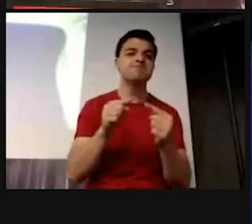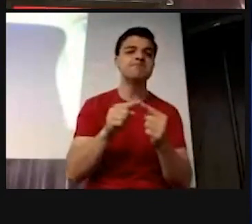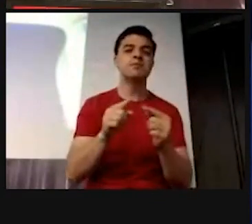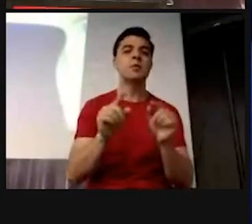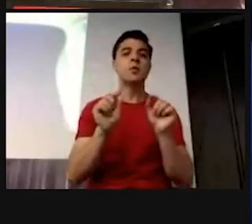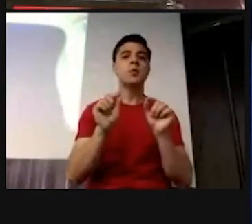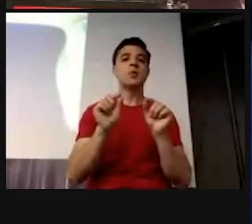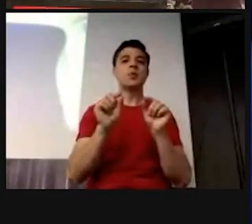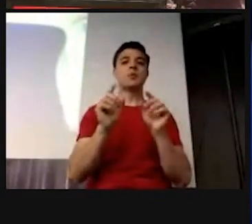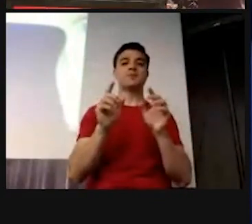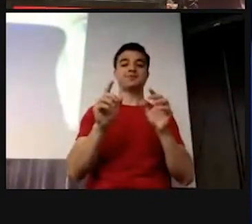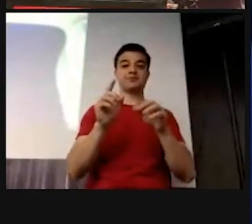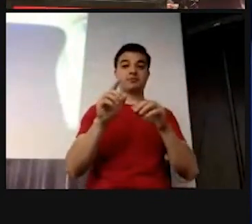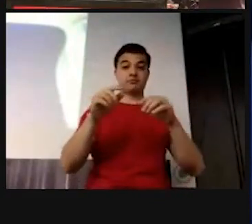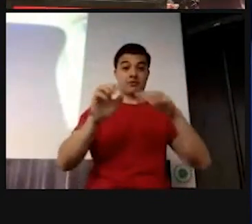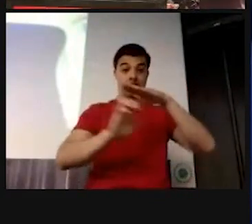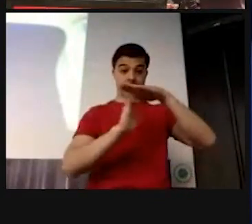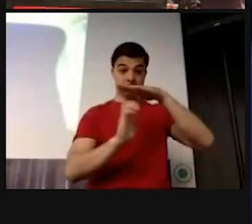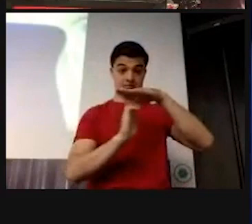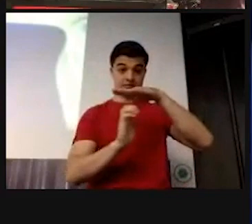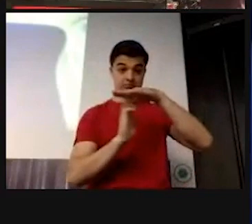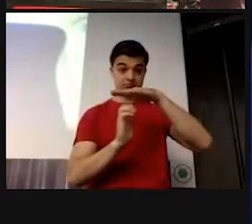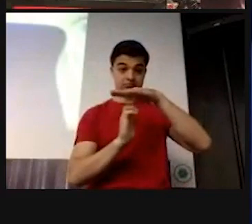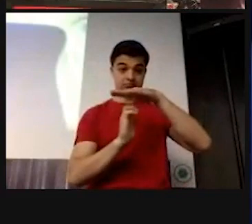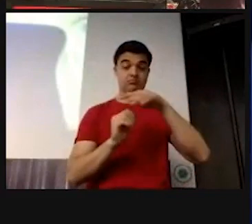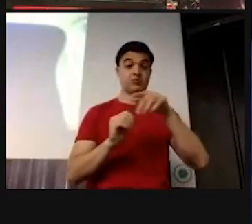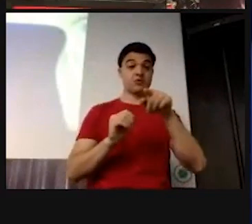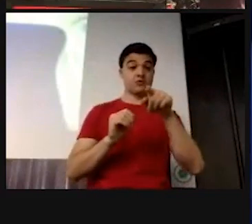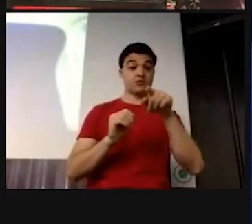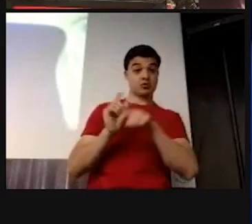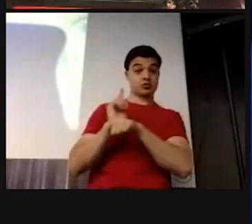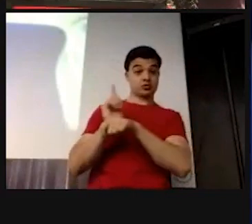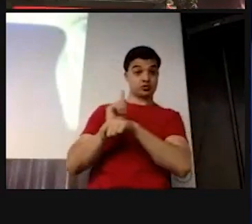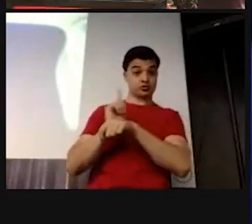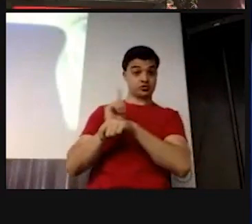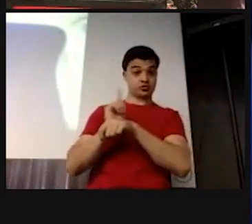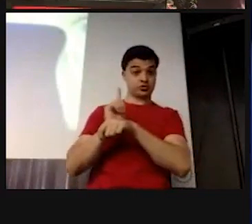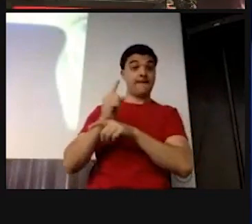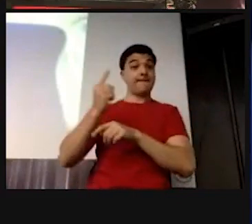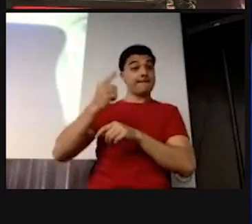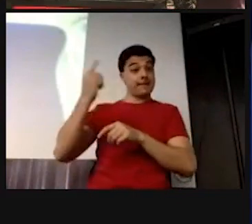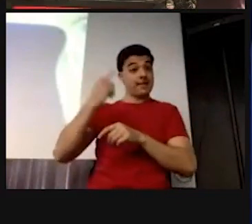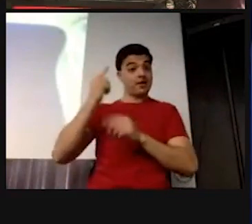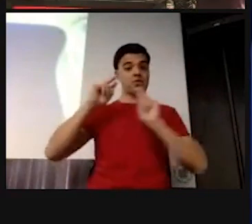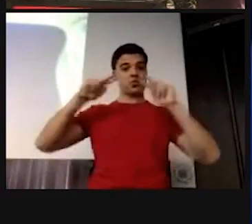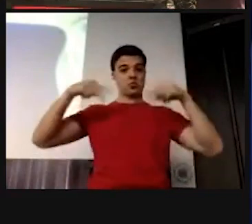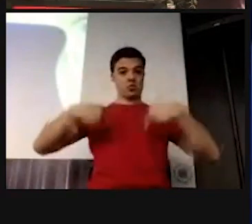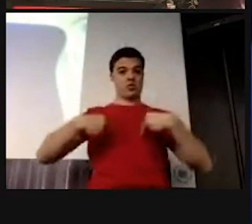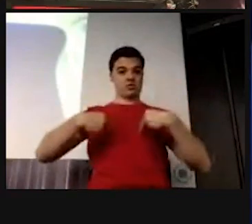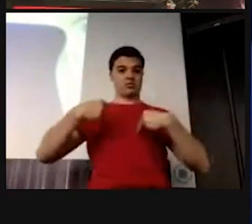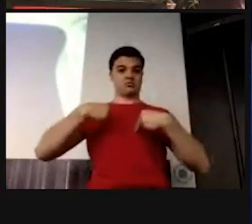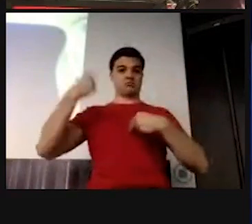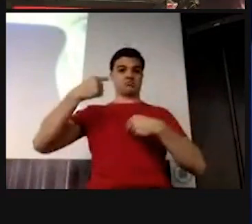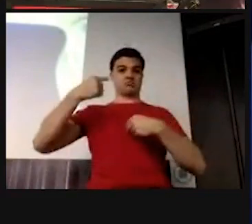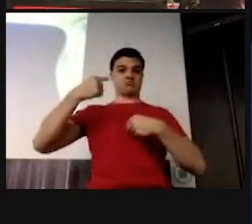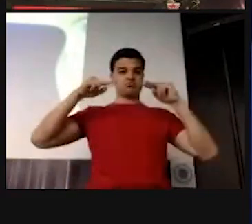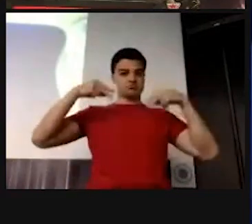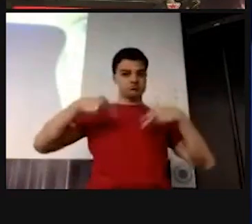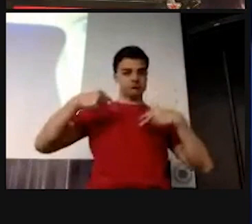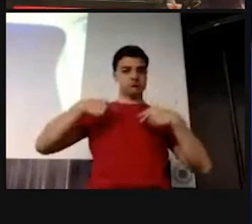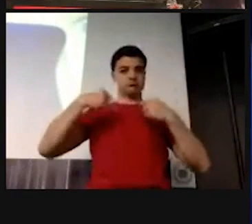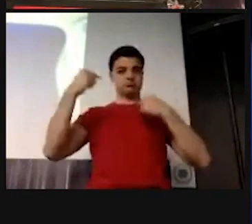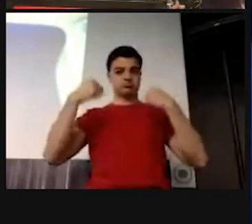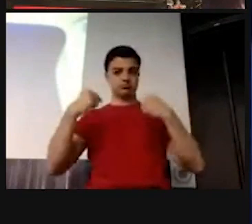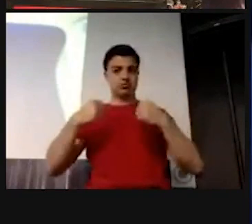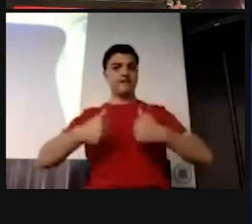nossas lideranças, né? Então, eu falo, a gente precisa ser exemplo. Muitas das vezes, a gente catalisa o